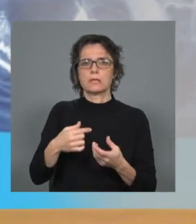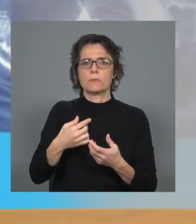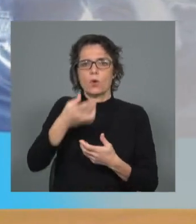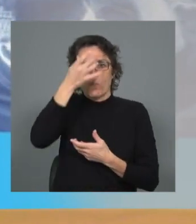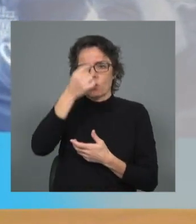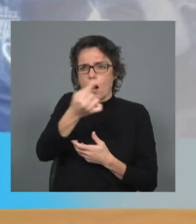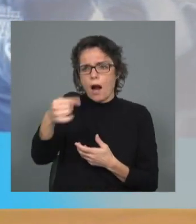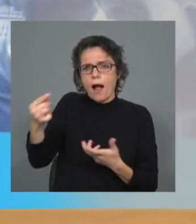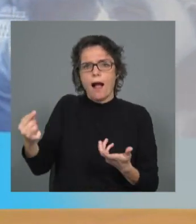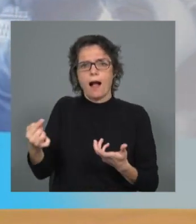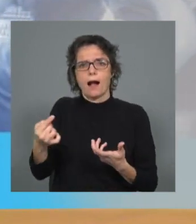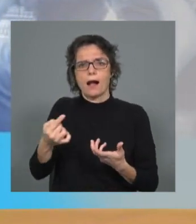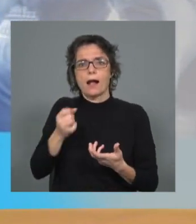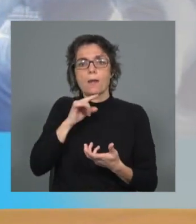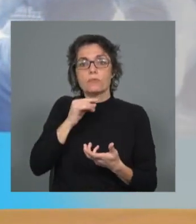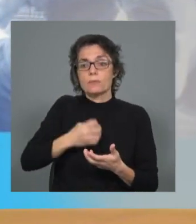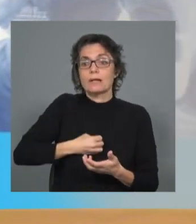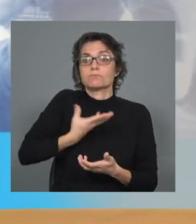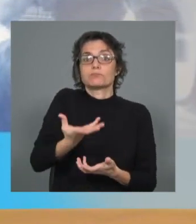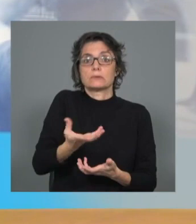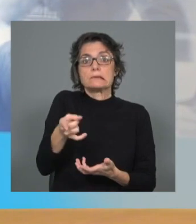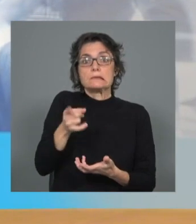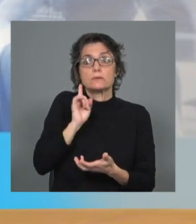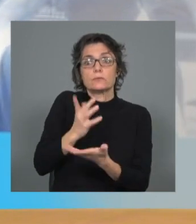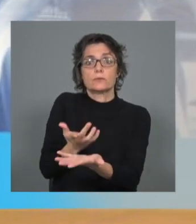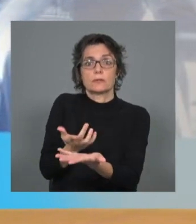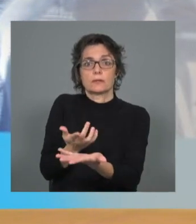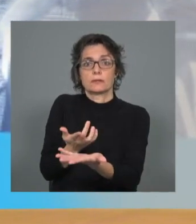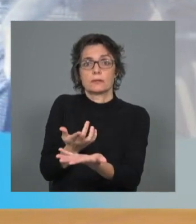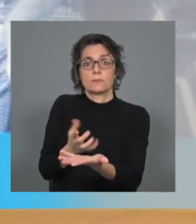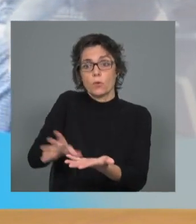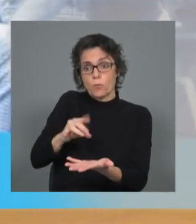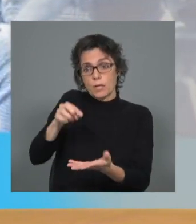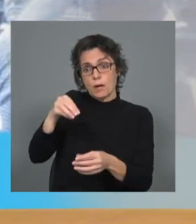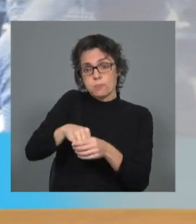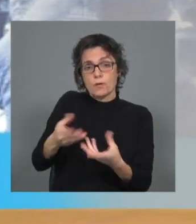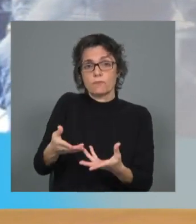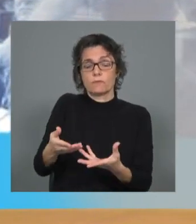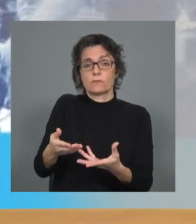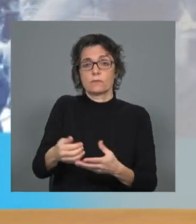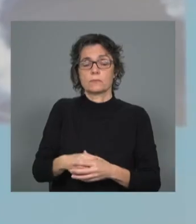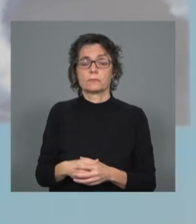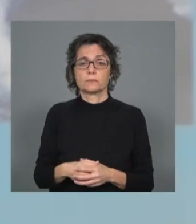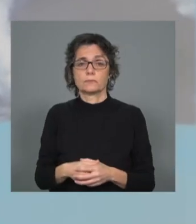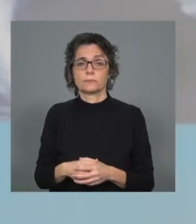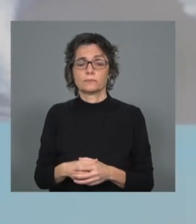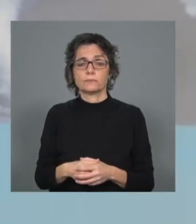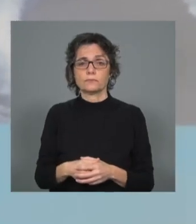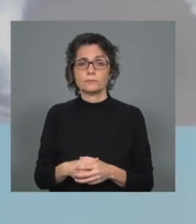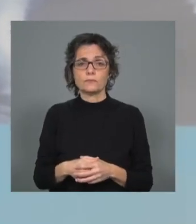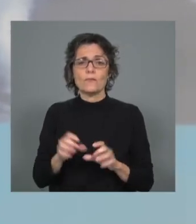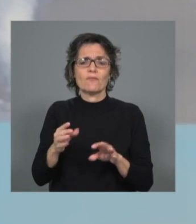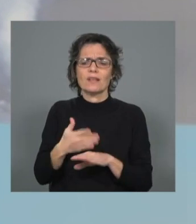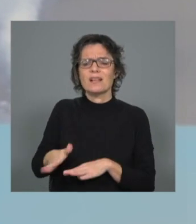pensa também como visão do país em que vive, obviamente que também não se sente tão incluído. Que questões urgentes é